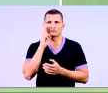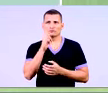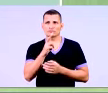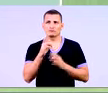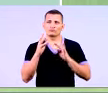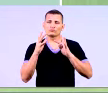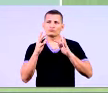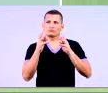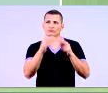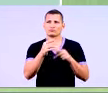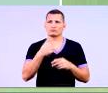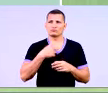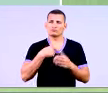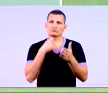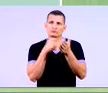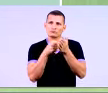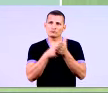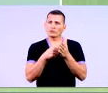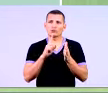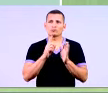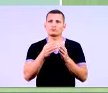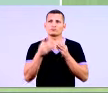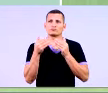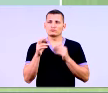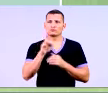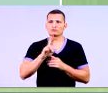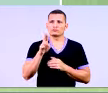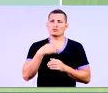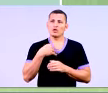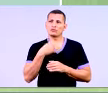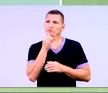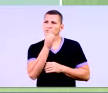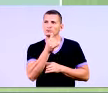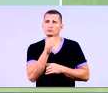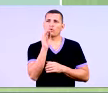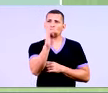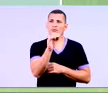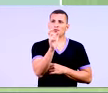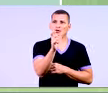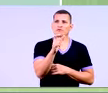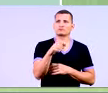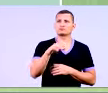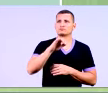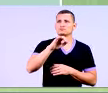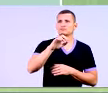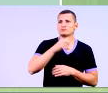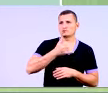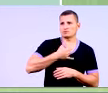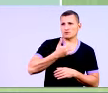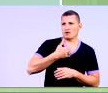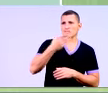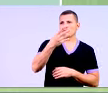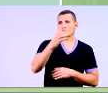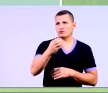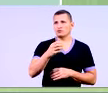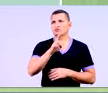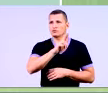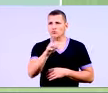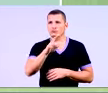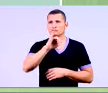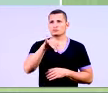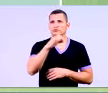forcei nenhuma delas eu pedi usuário disse a idade a 40 os salários 621 nome joão silva casado com o